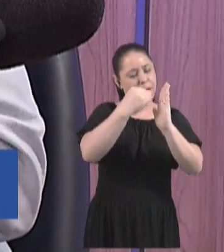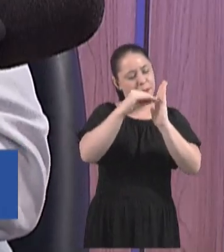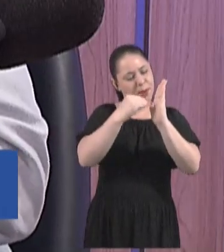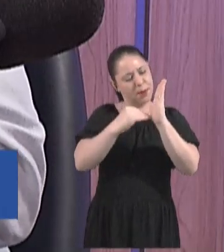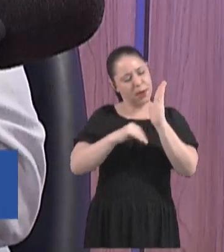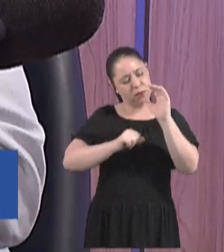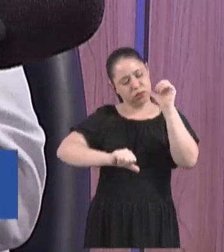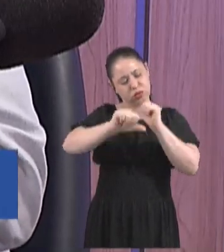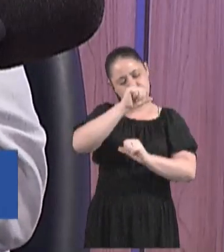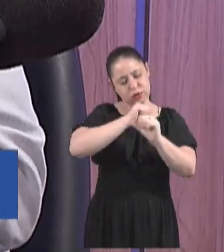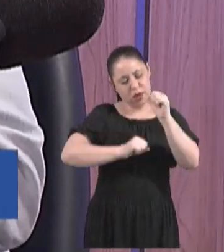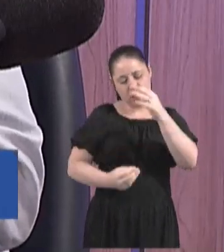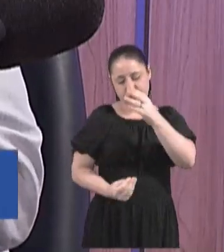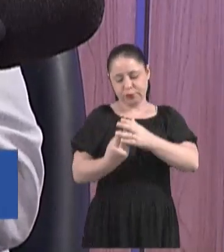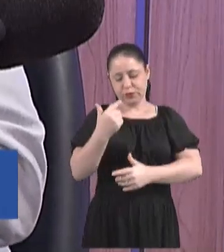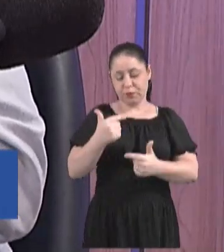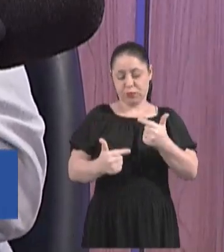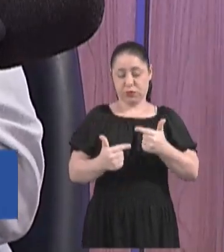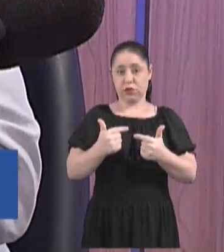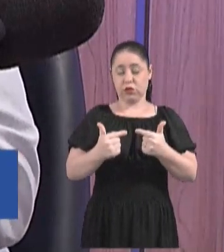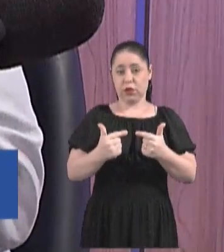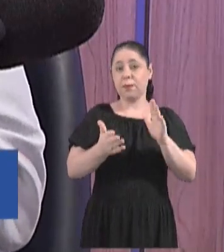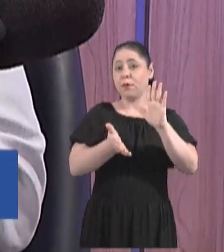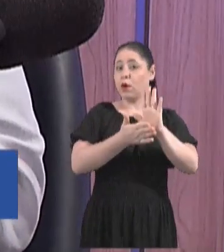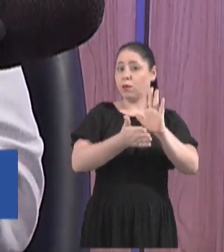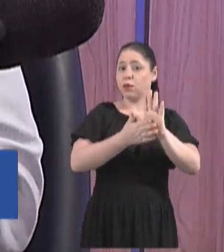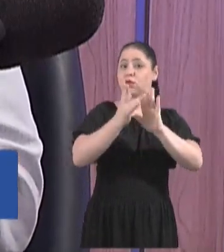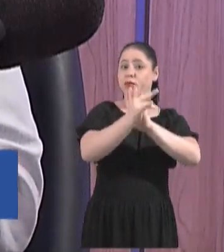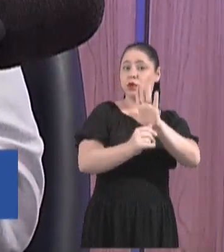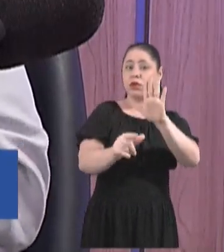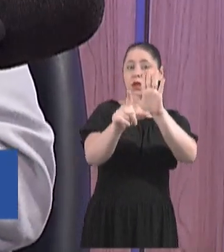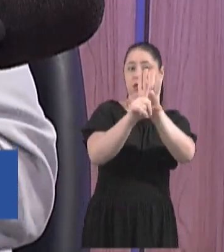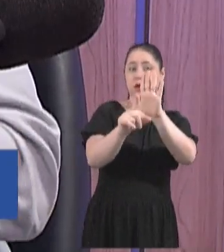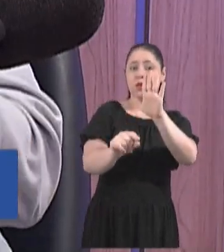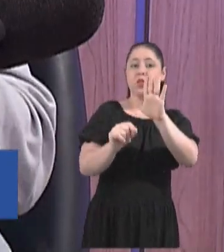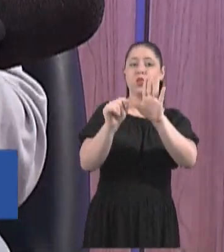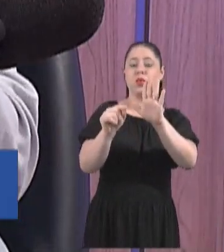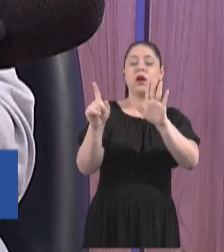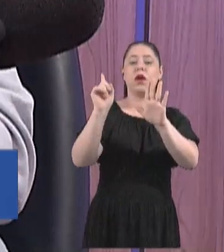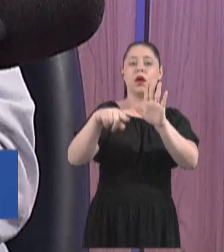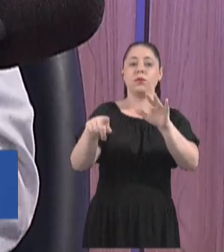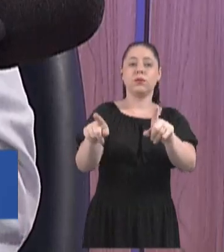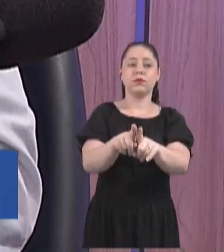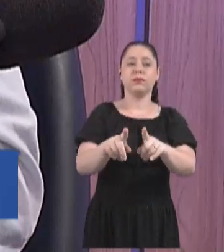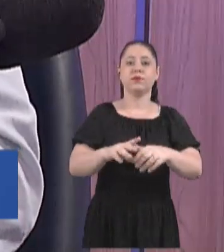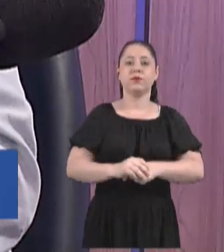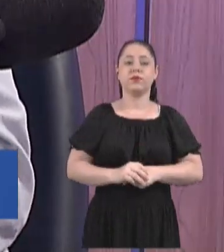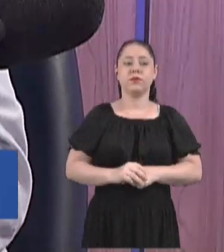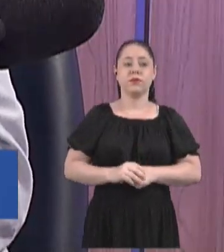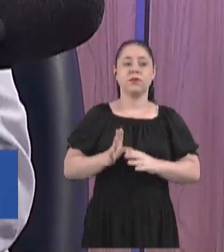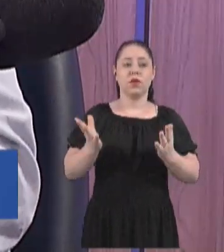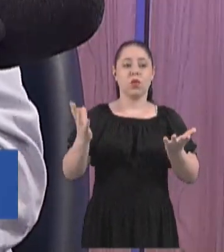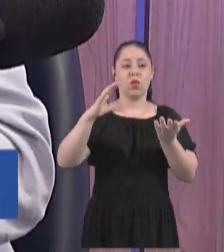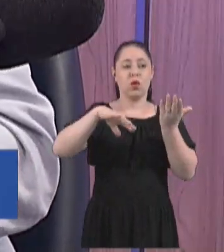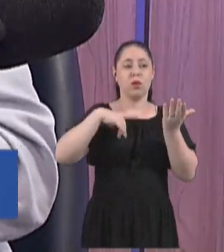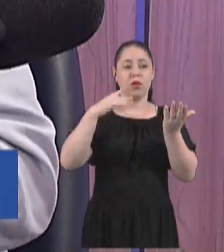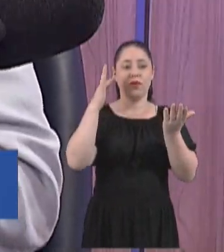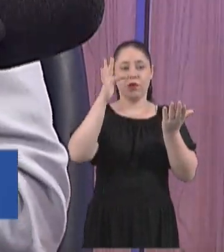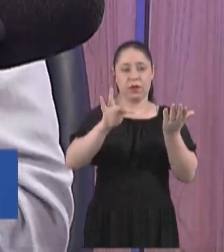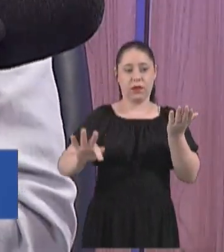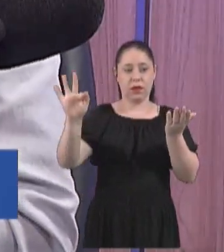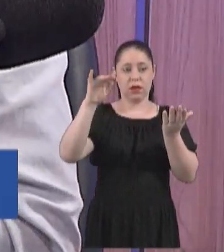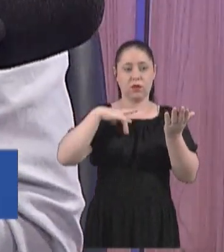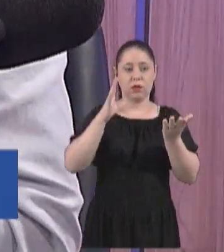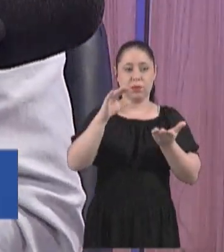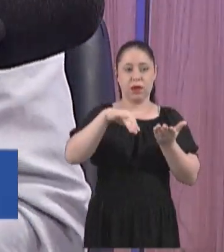conclusões, a transformação em políticas públicas, proposição de projetos de lei, indicação à bancada federal, ao